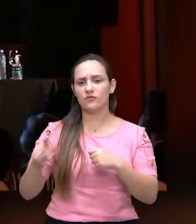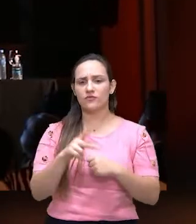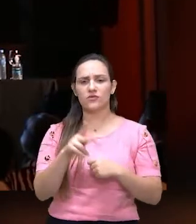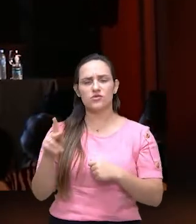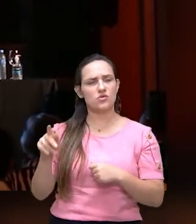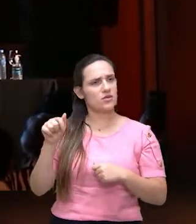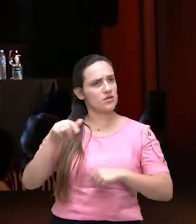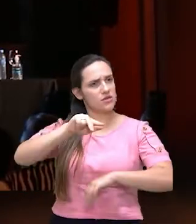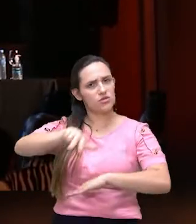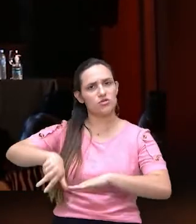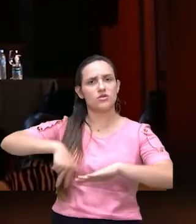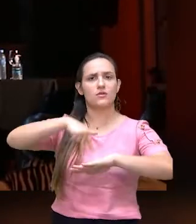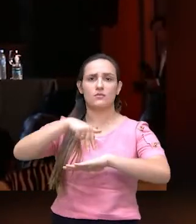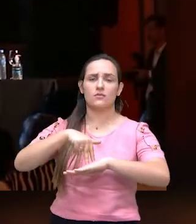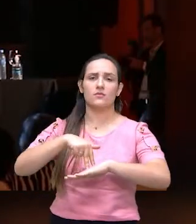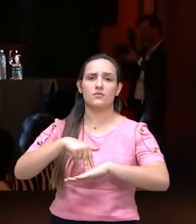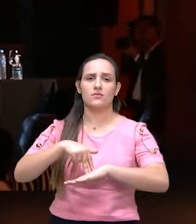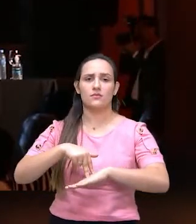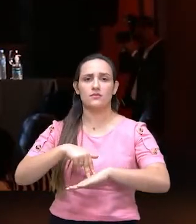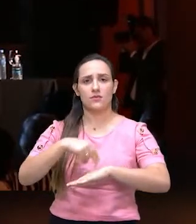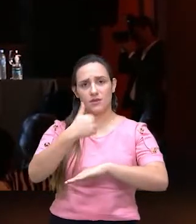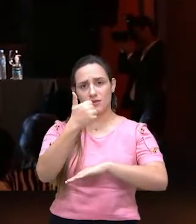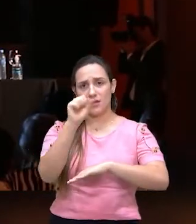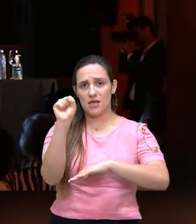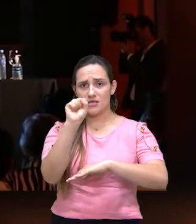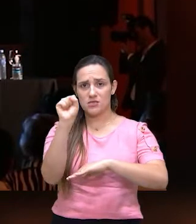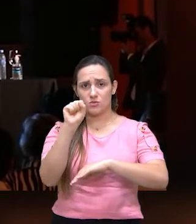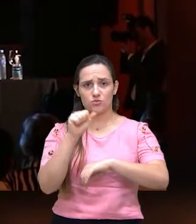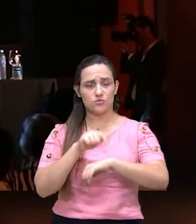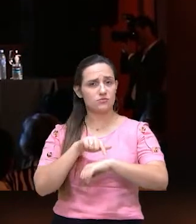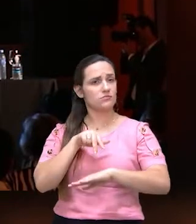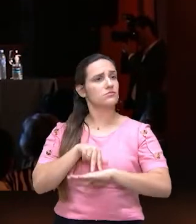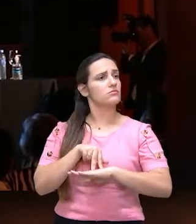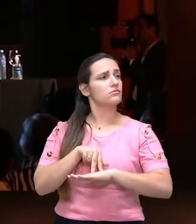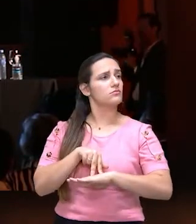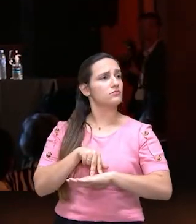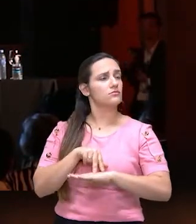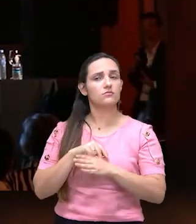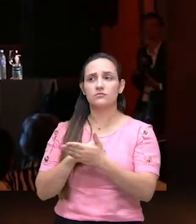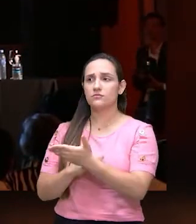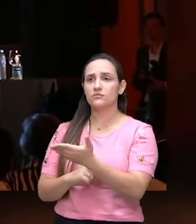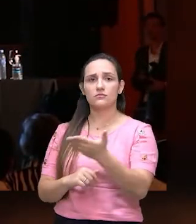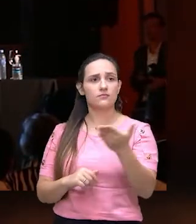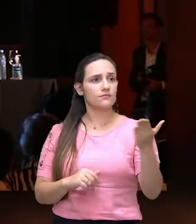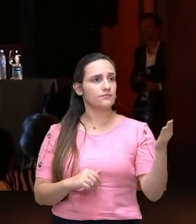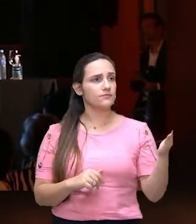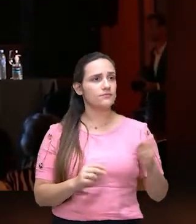que estão presentes nessa sala ficassem em pé por 10 segundos e